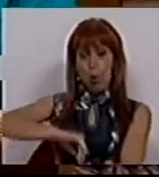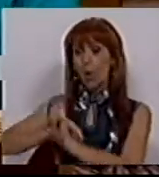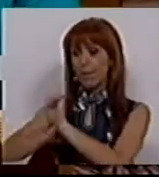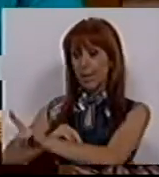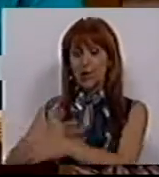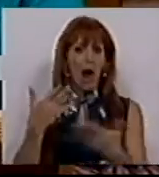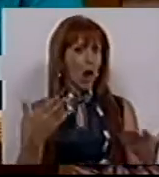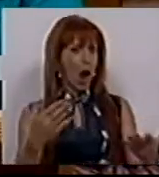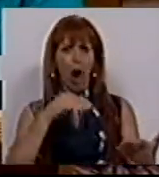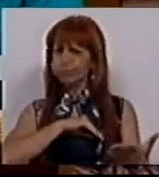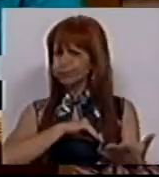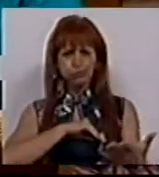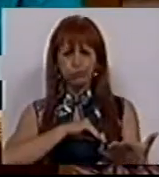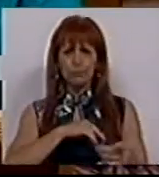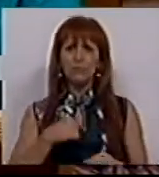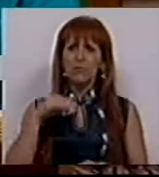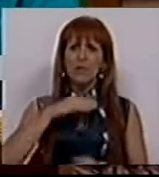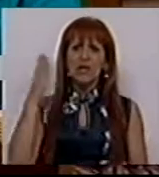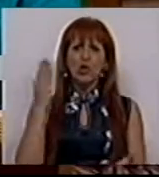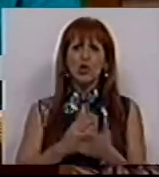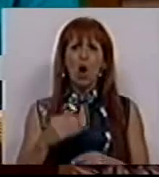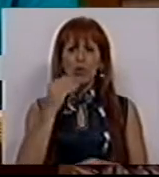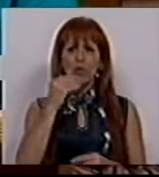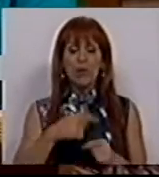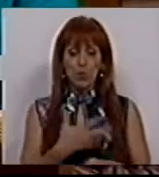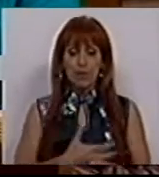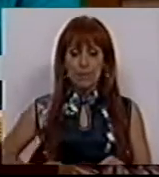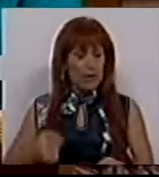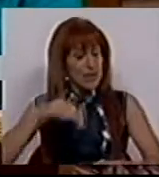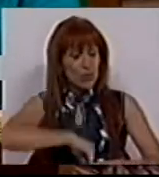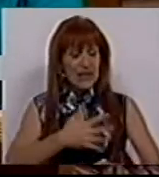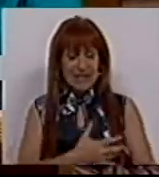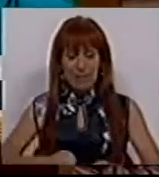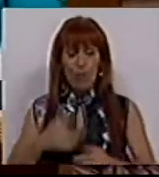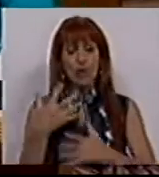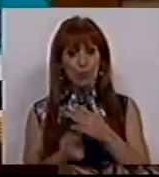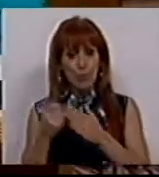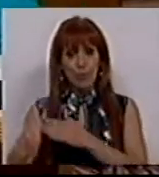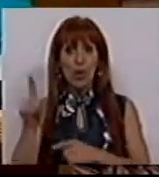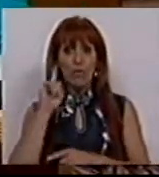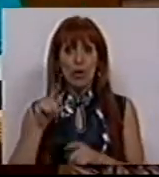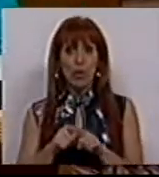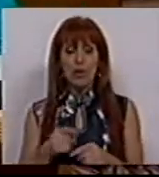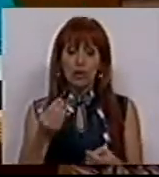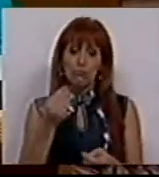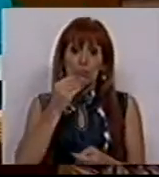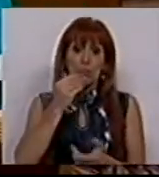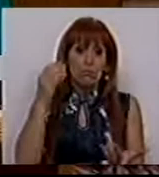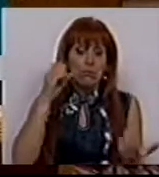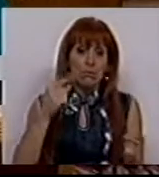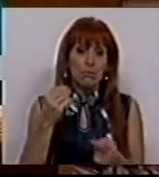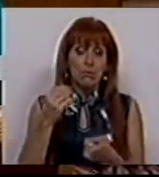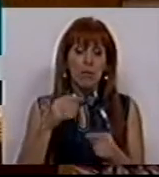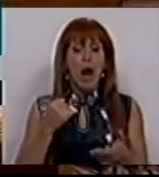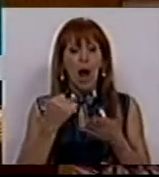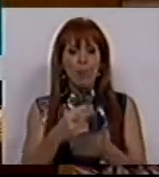salário, agora não. Recebe apenas o subsídio de desemprego, para o qual descontou, um valor para alimentação e um apoio